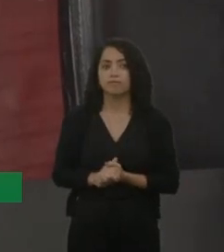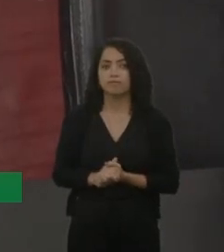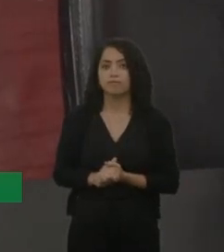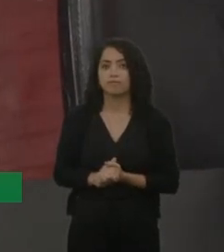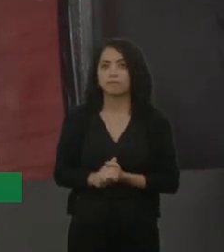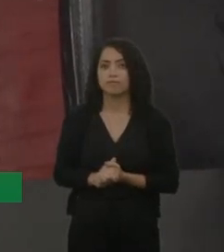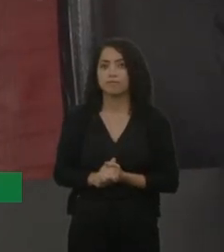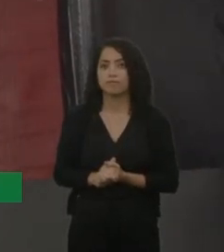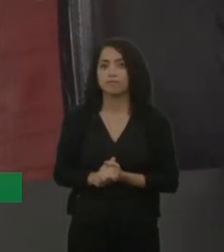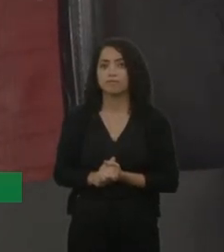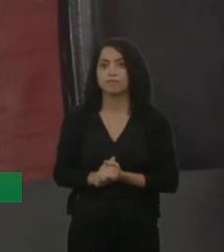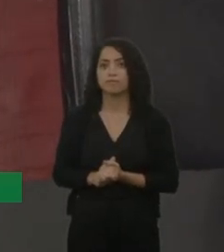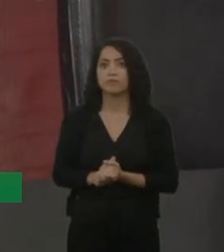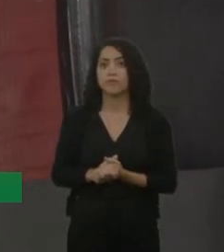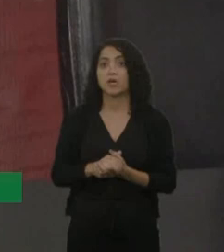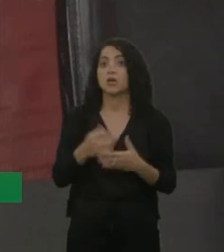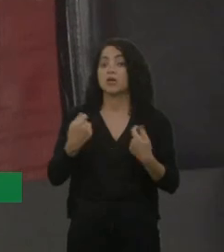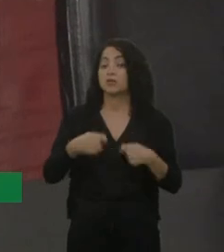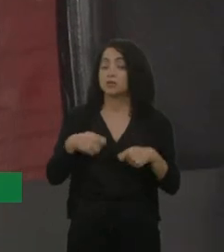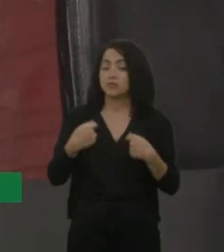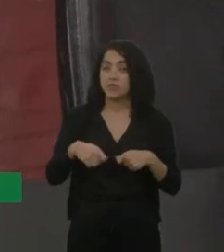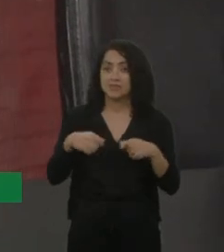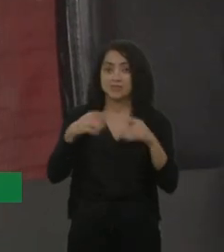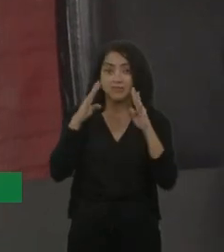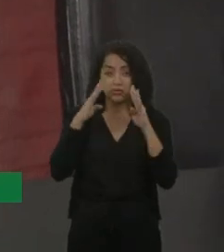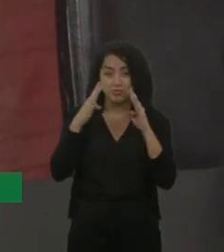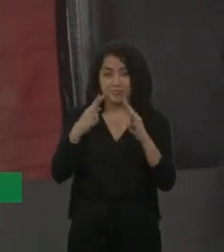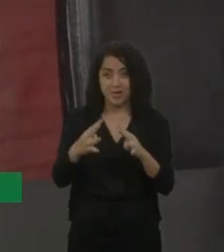Essas pessoas precisam de mais atenção.